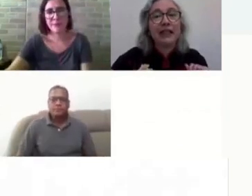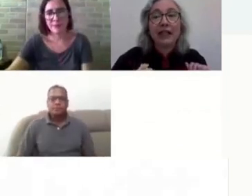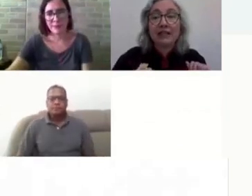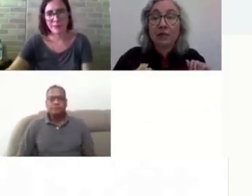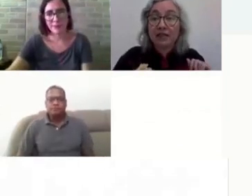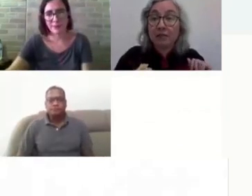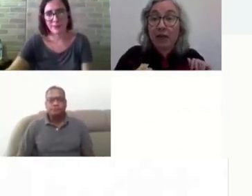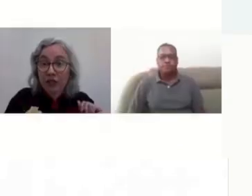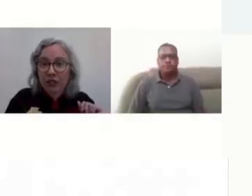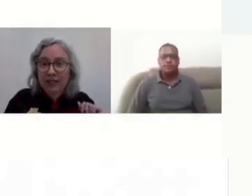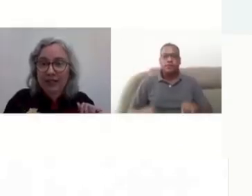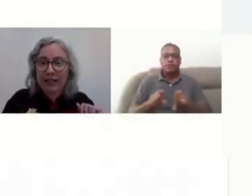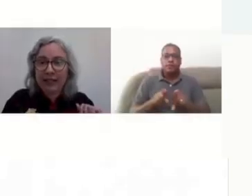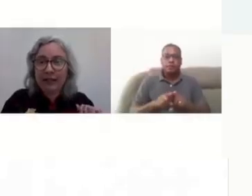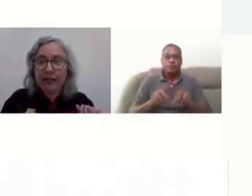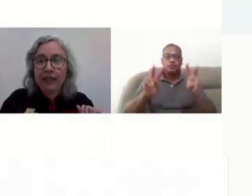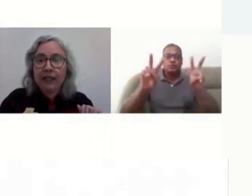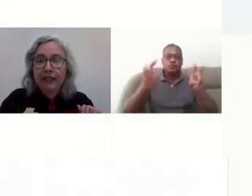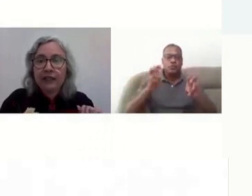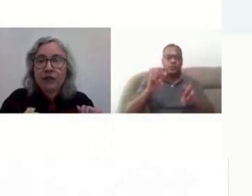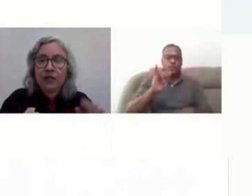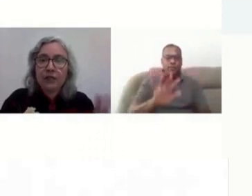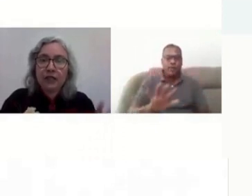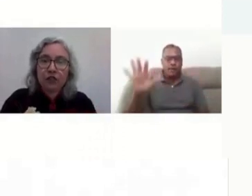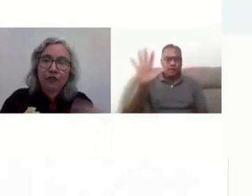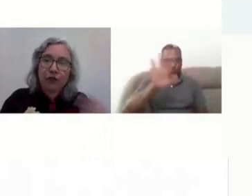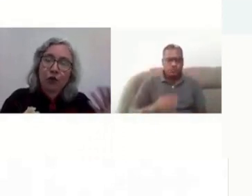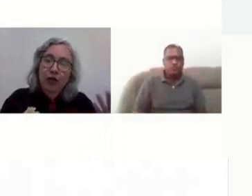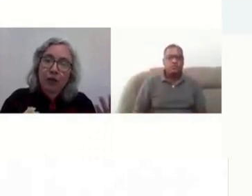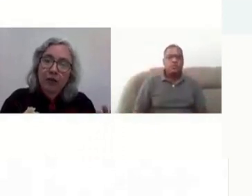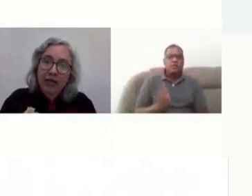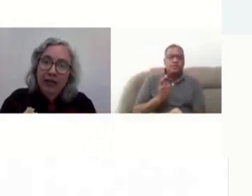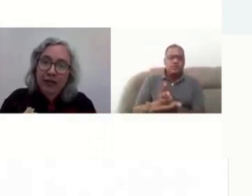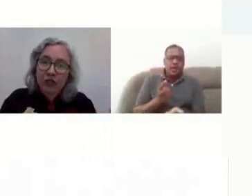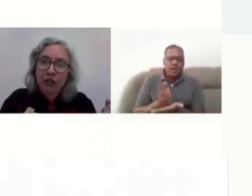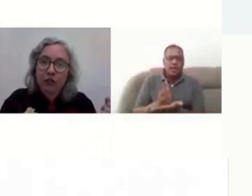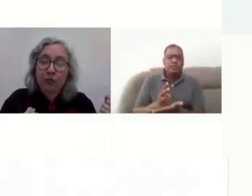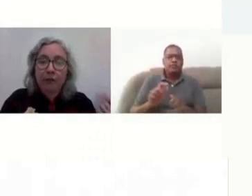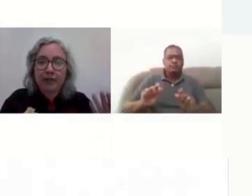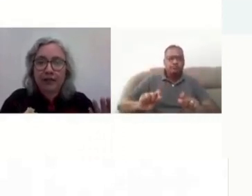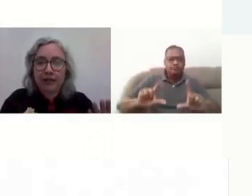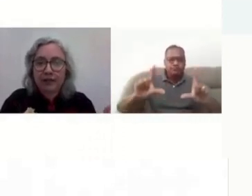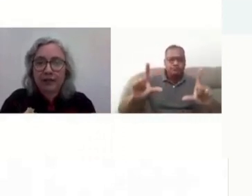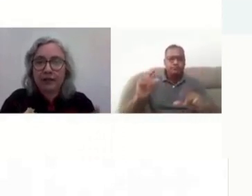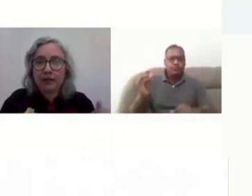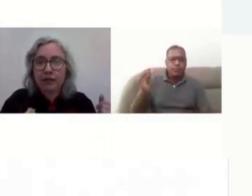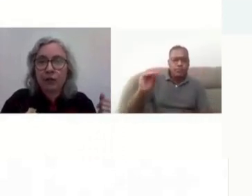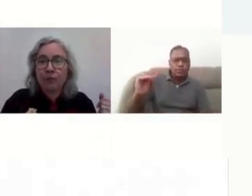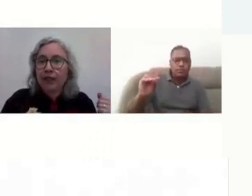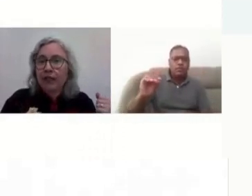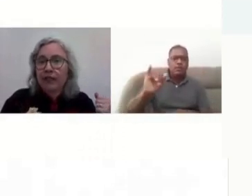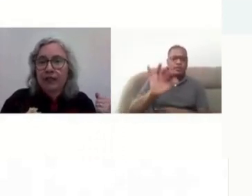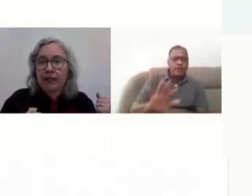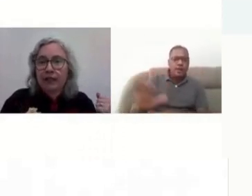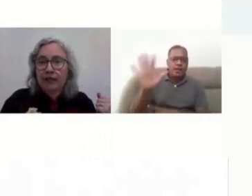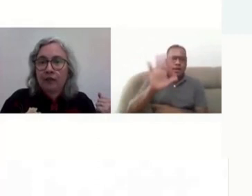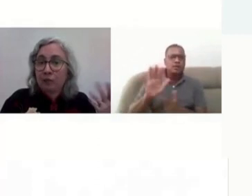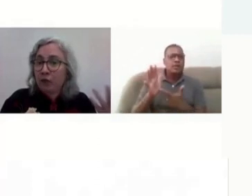Em relação às imagens, então, sempre que a gente for colocar uma imagem numa apresentação,